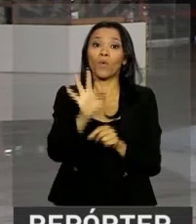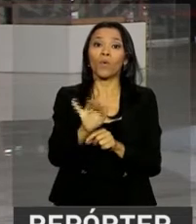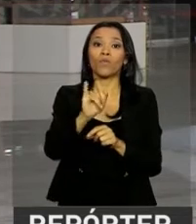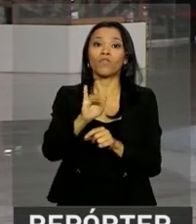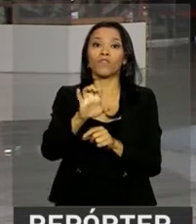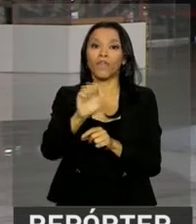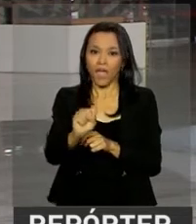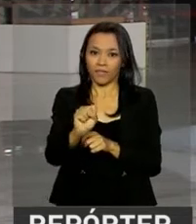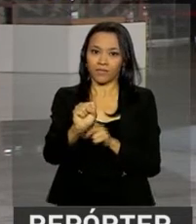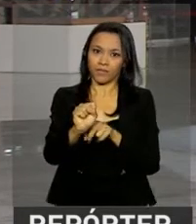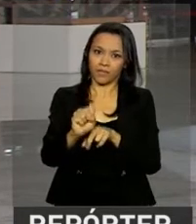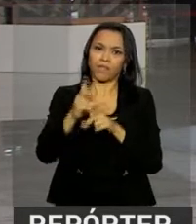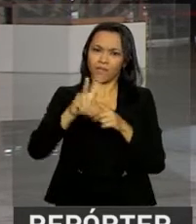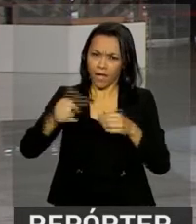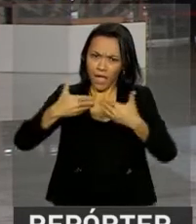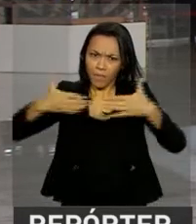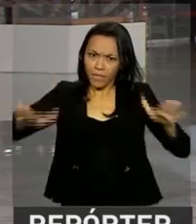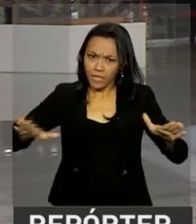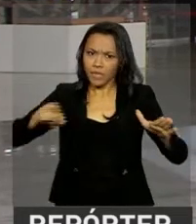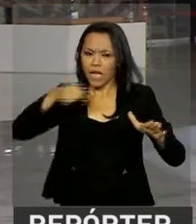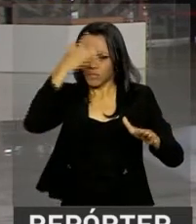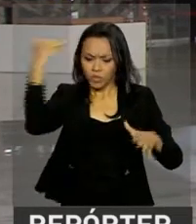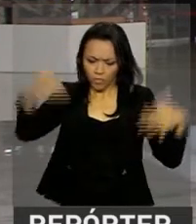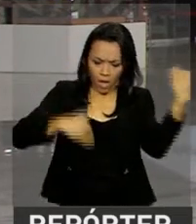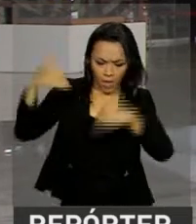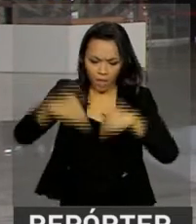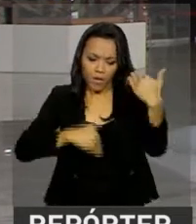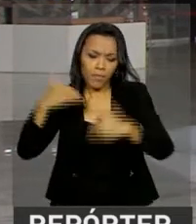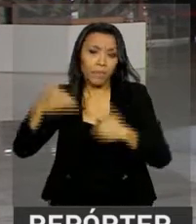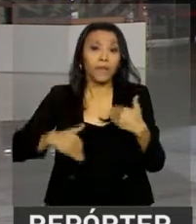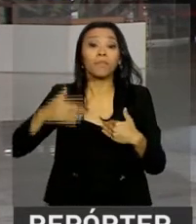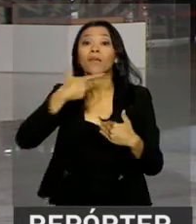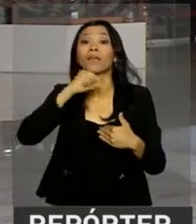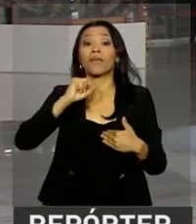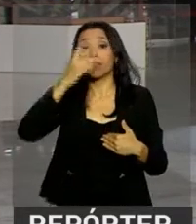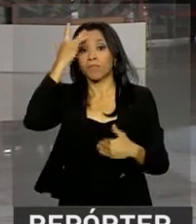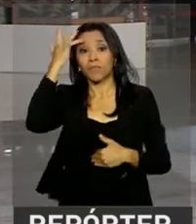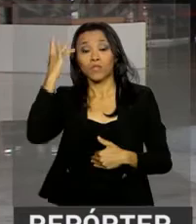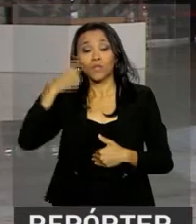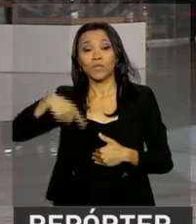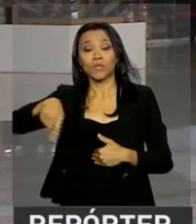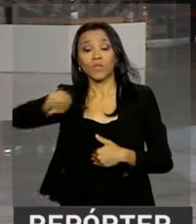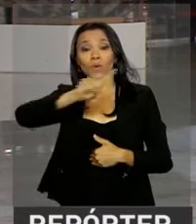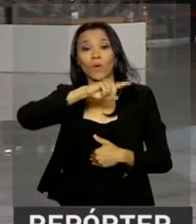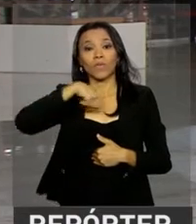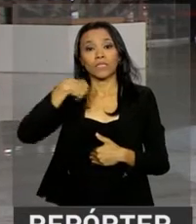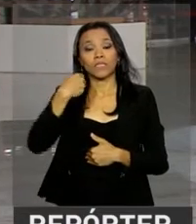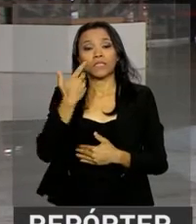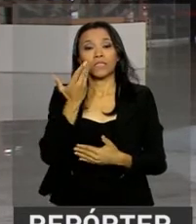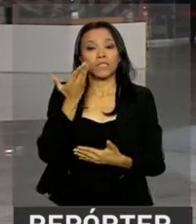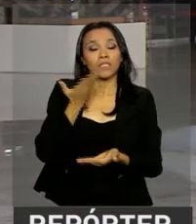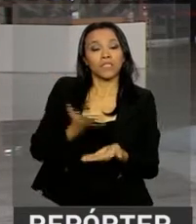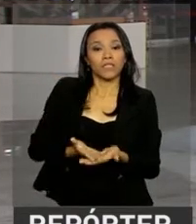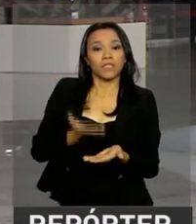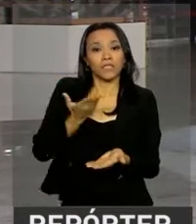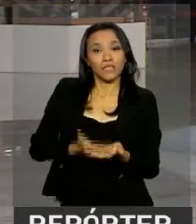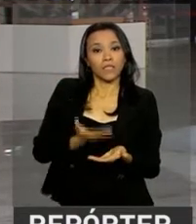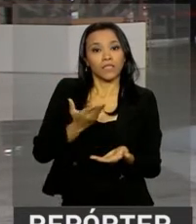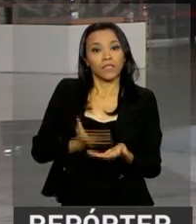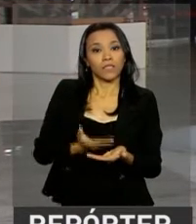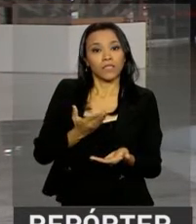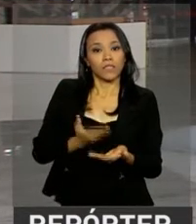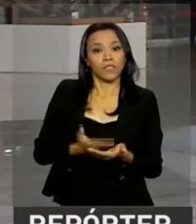das 15 horas o sistema vai servir para os estudantes e que é por estudantes iniciarem a validação